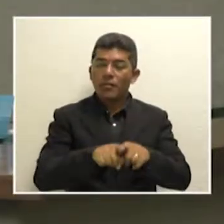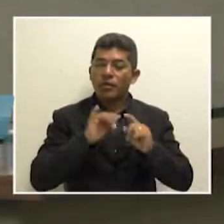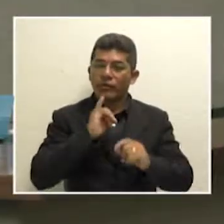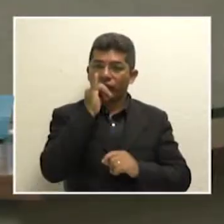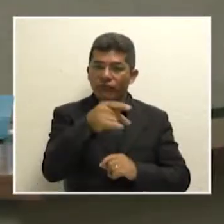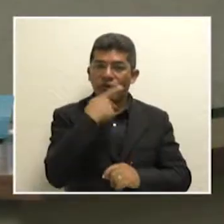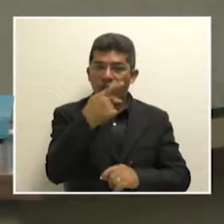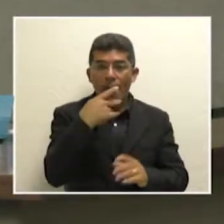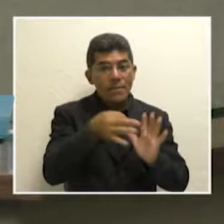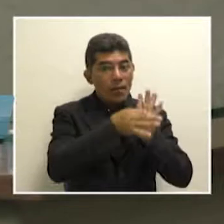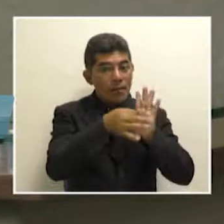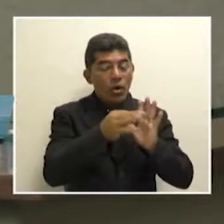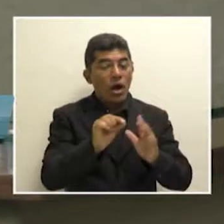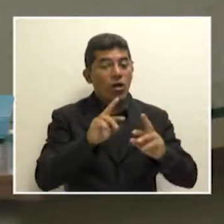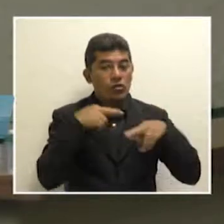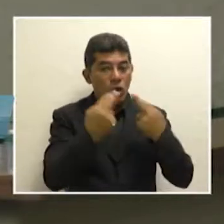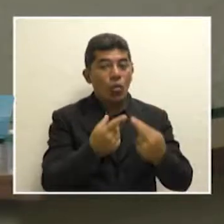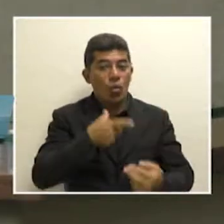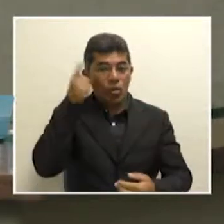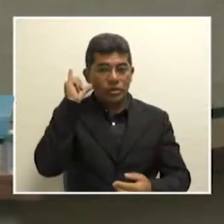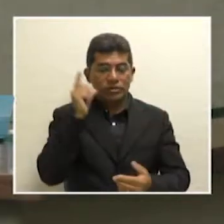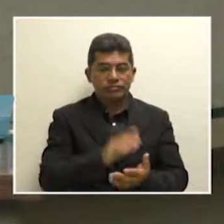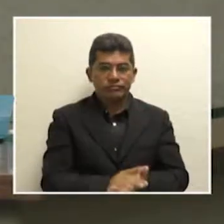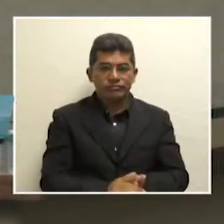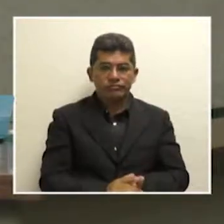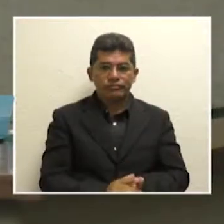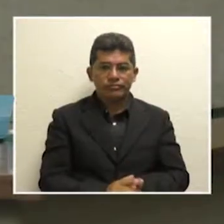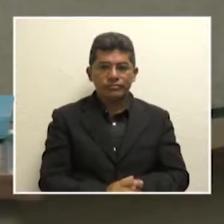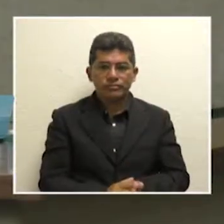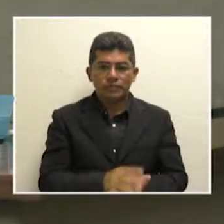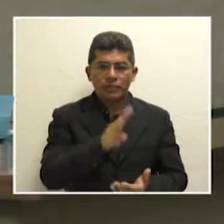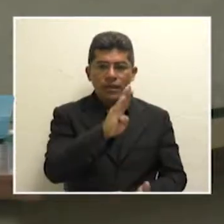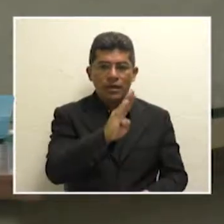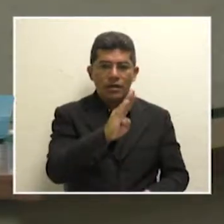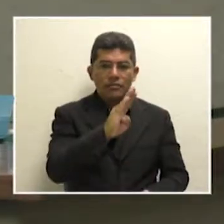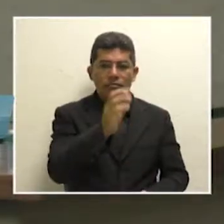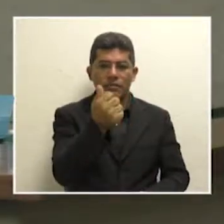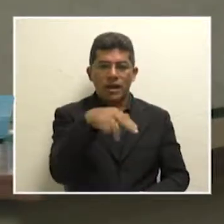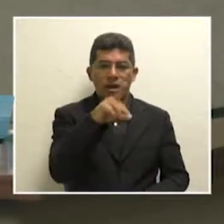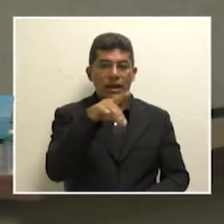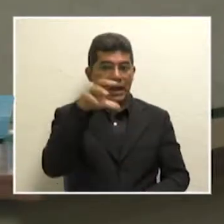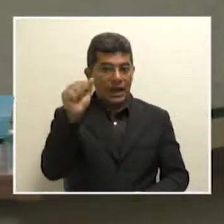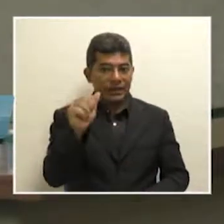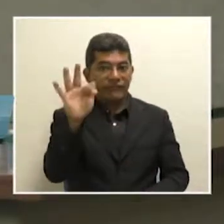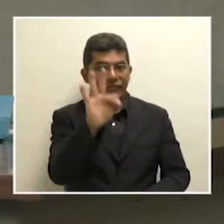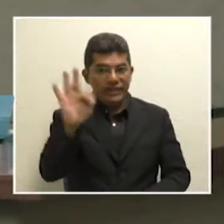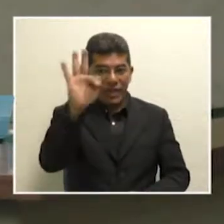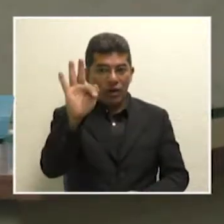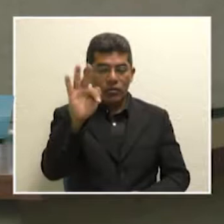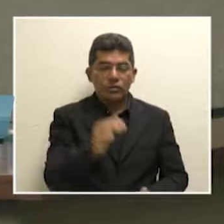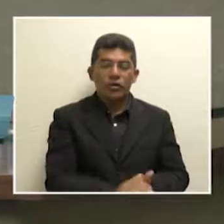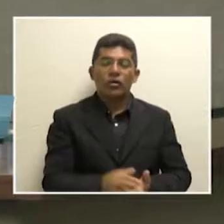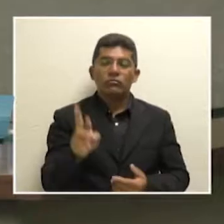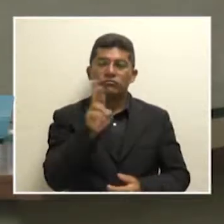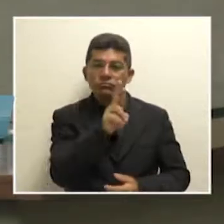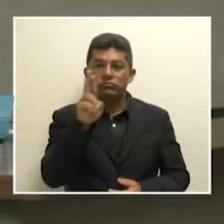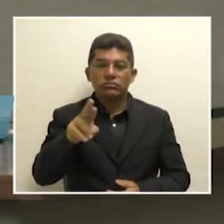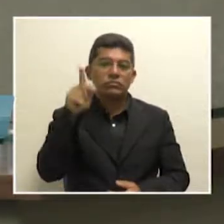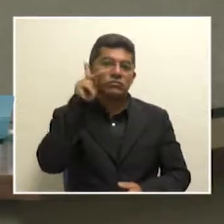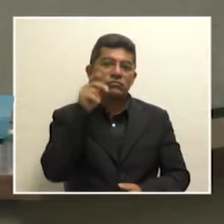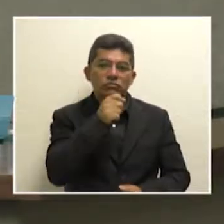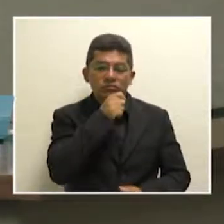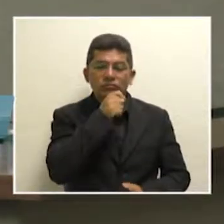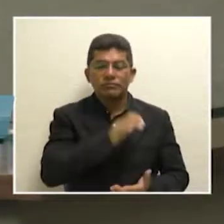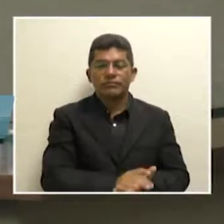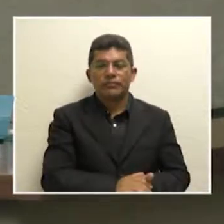sobre a reunião que houve ontem das bancadas federais do Amazonas, Roraima, Rondônia e Acre,